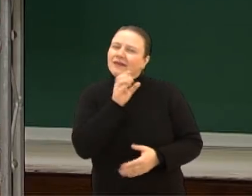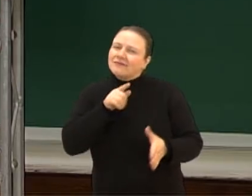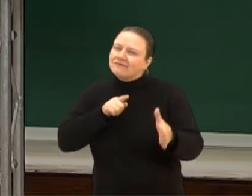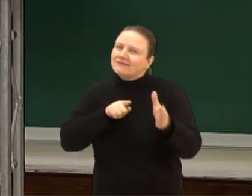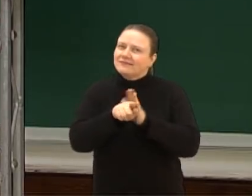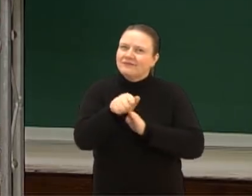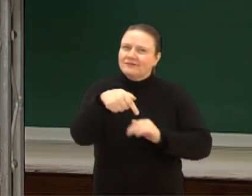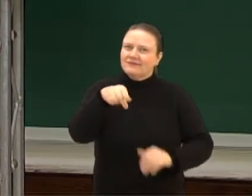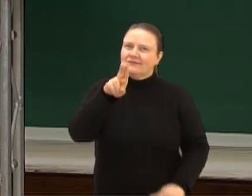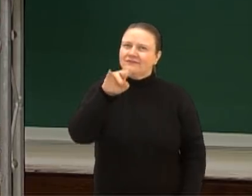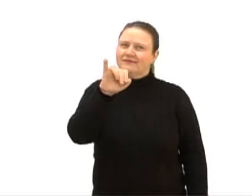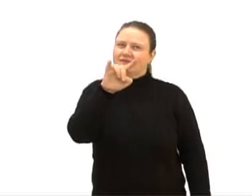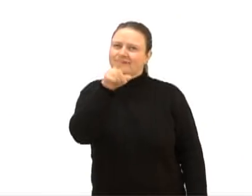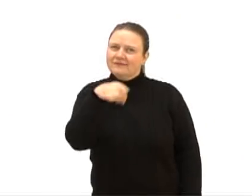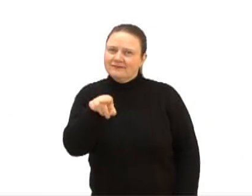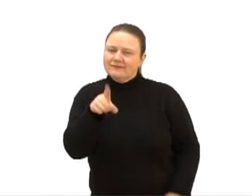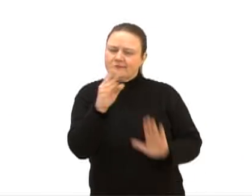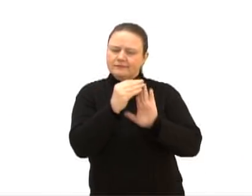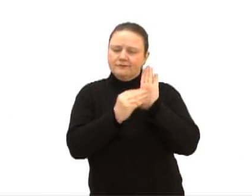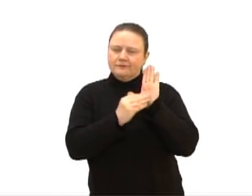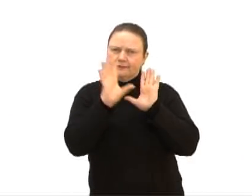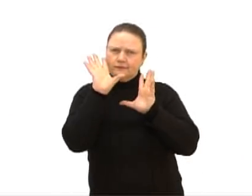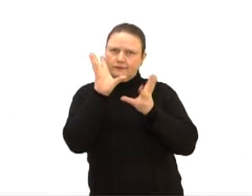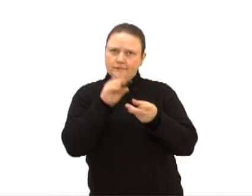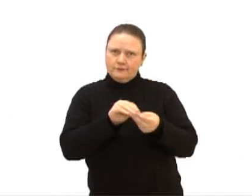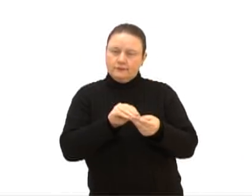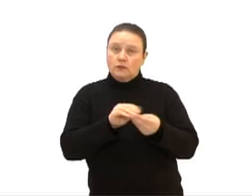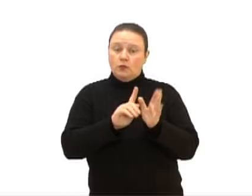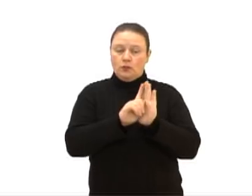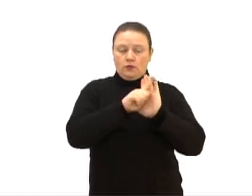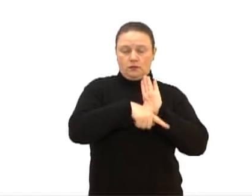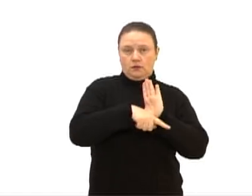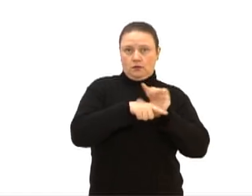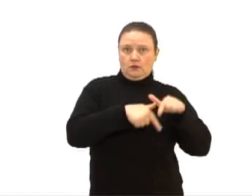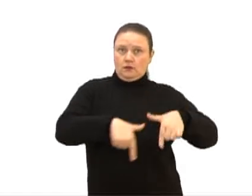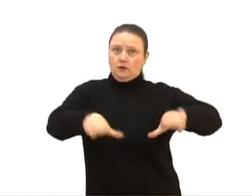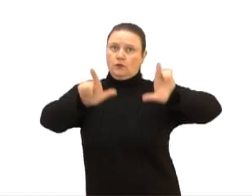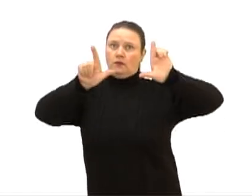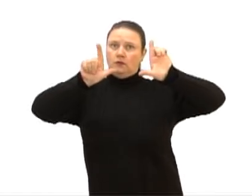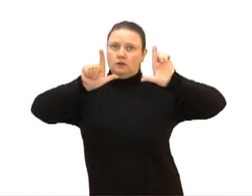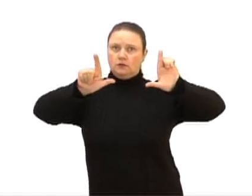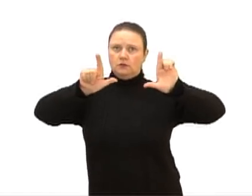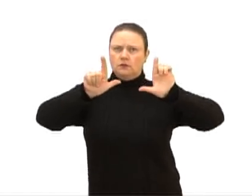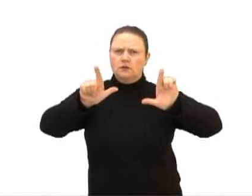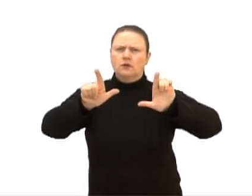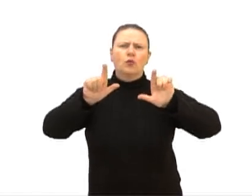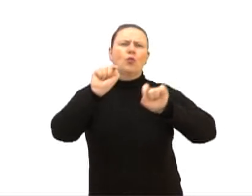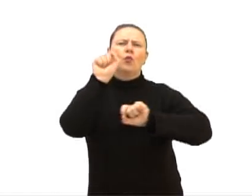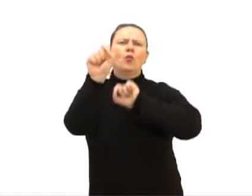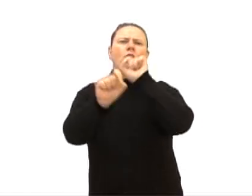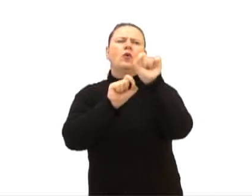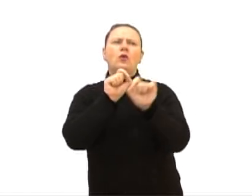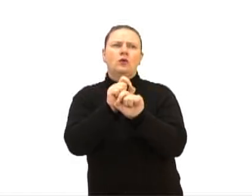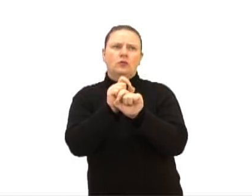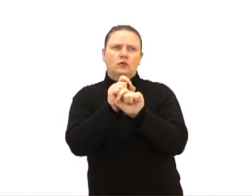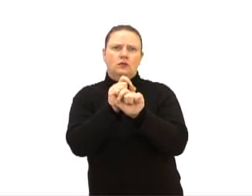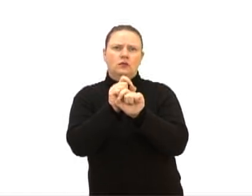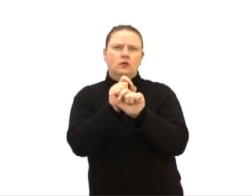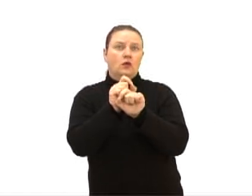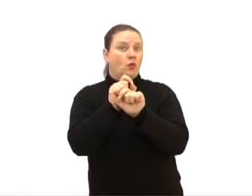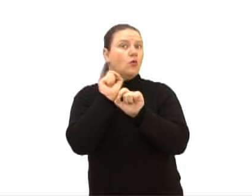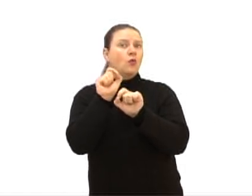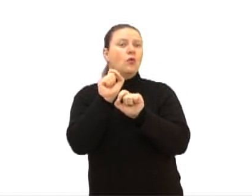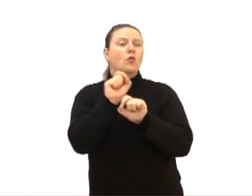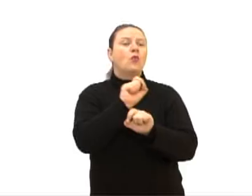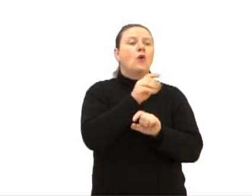o conteúdo, tá bom? Então, o gênero tela, eu gostaria que você observasse, ele pertence a quais esferas de circulação, que